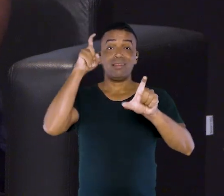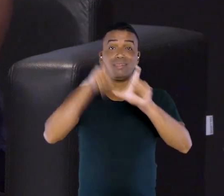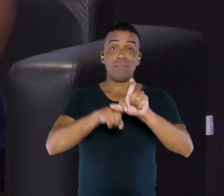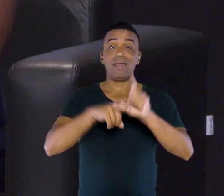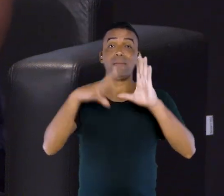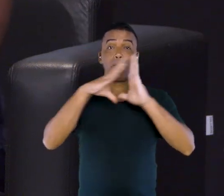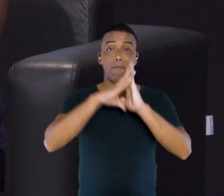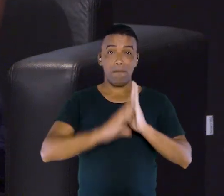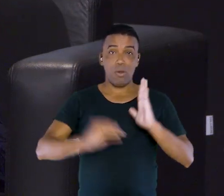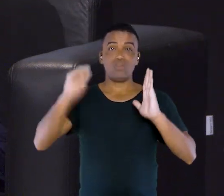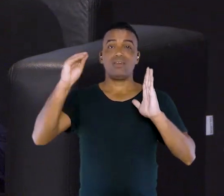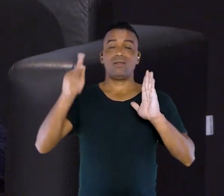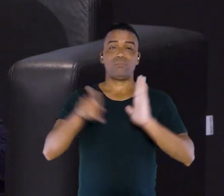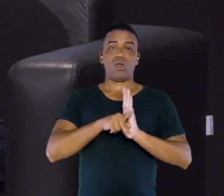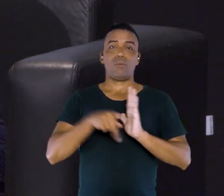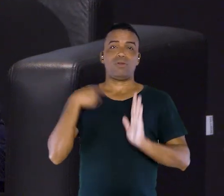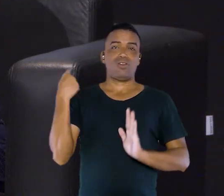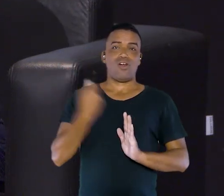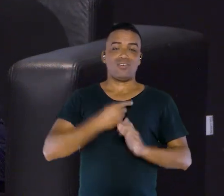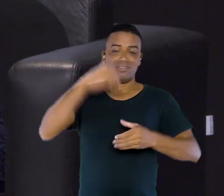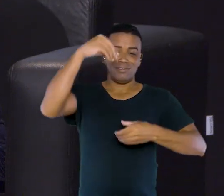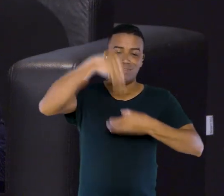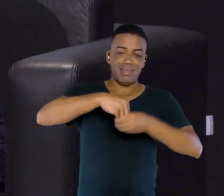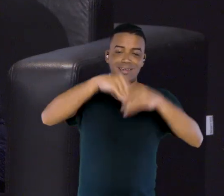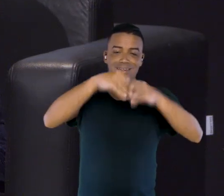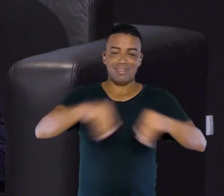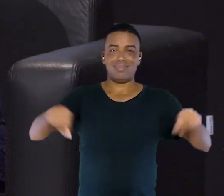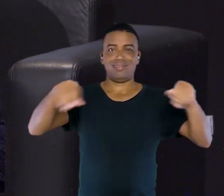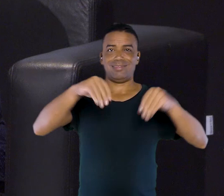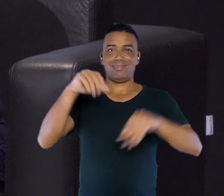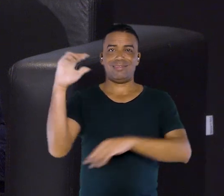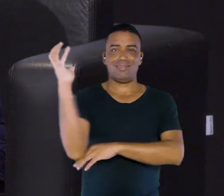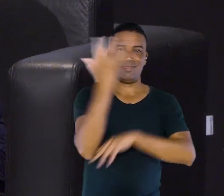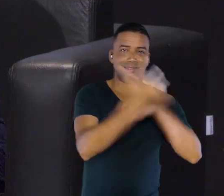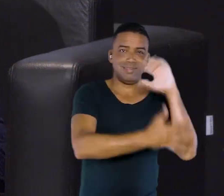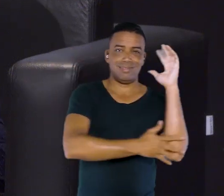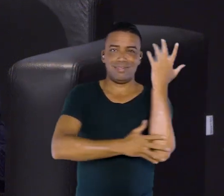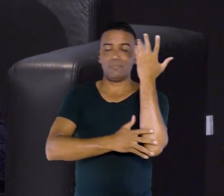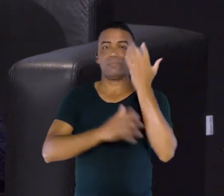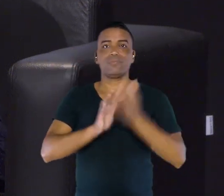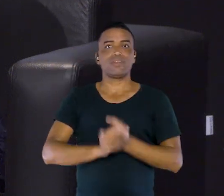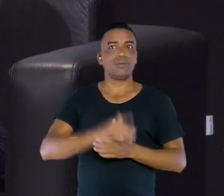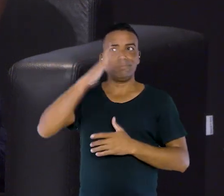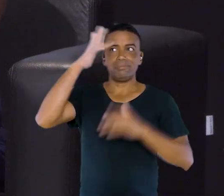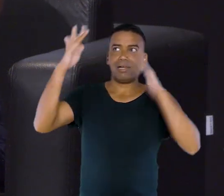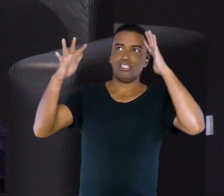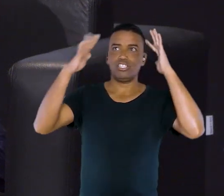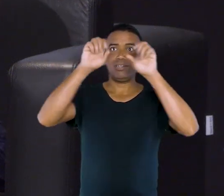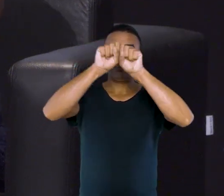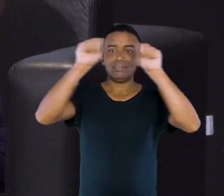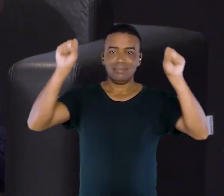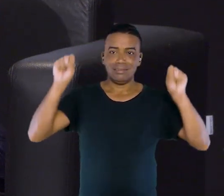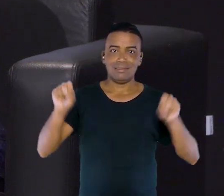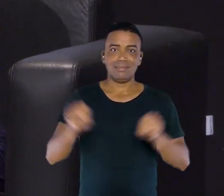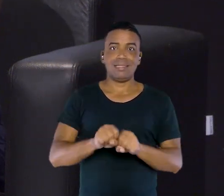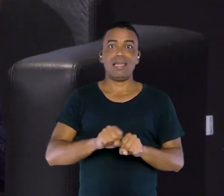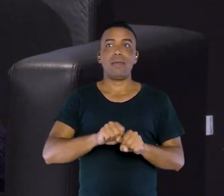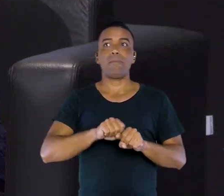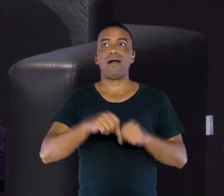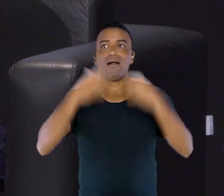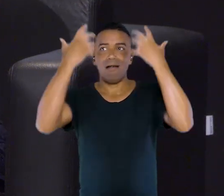de um modelo específico nosso dentro do território. E imagine como está esse sistema